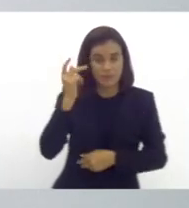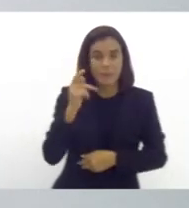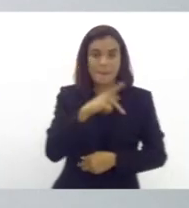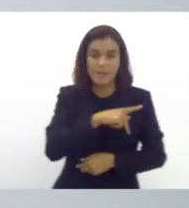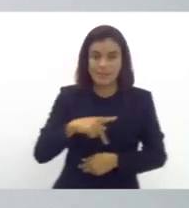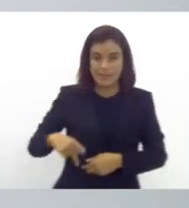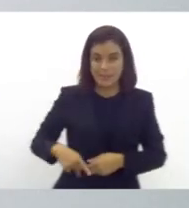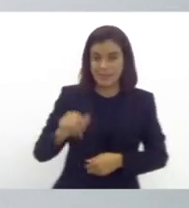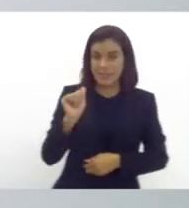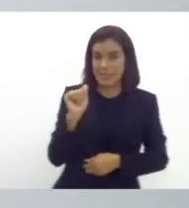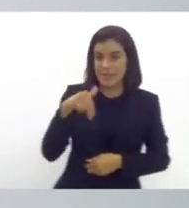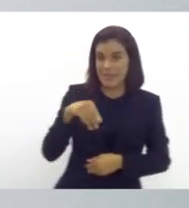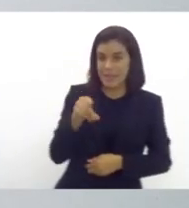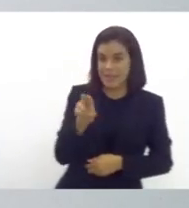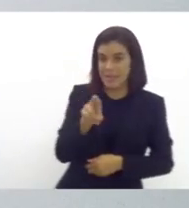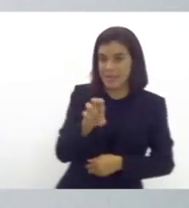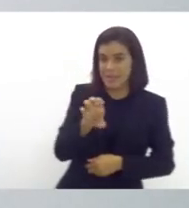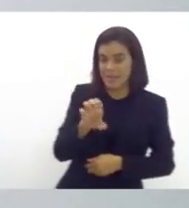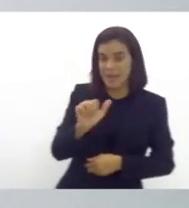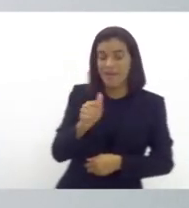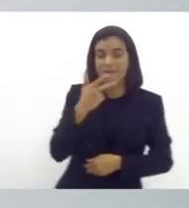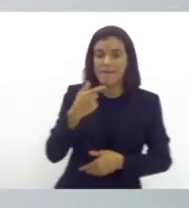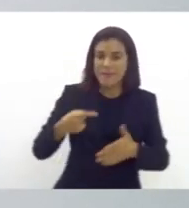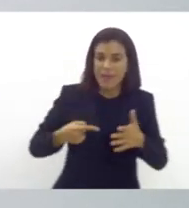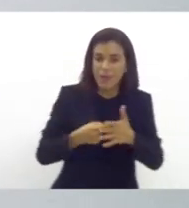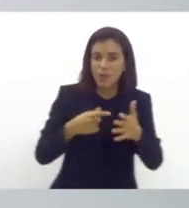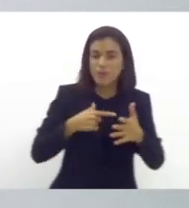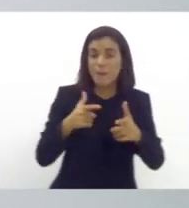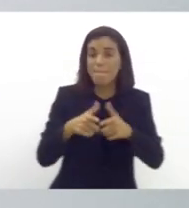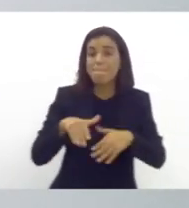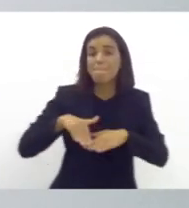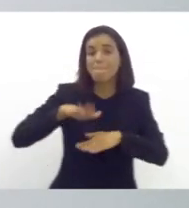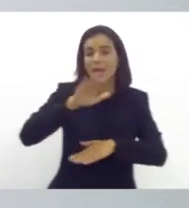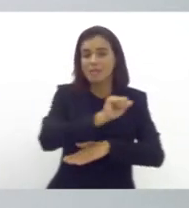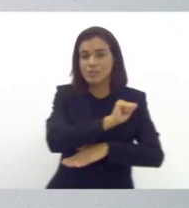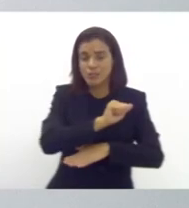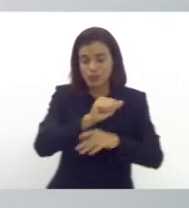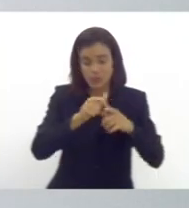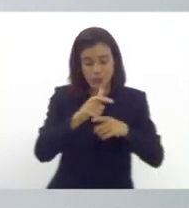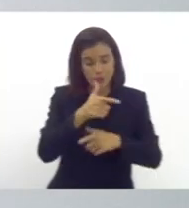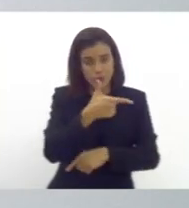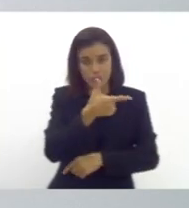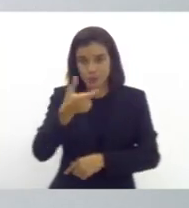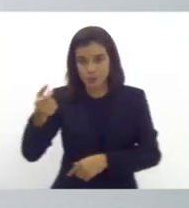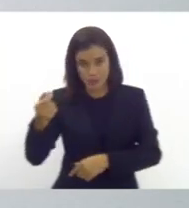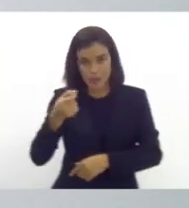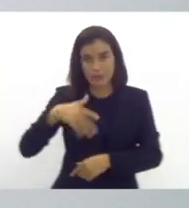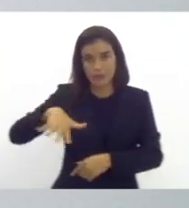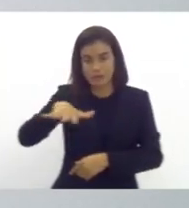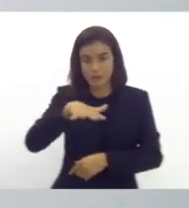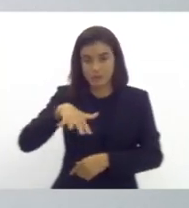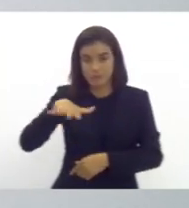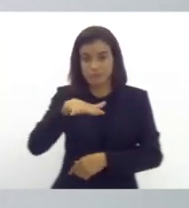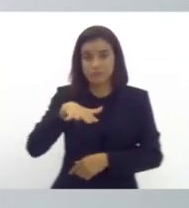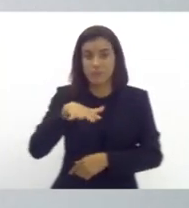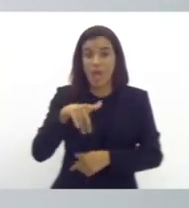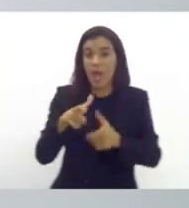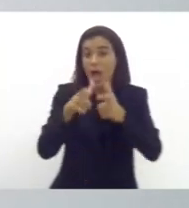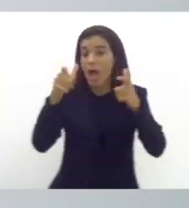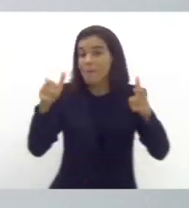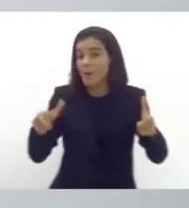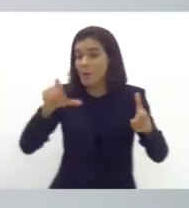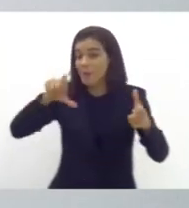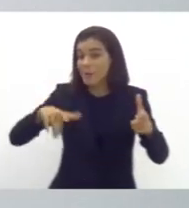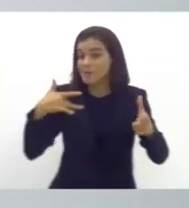Verner disse que as denúncias envolvem mais 200 casos a maioria atingindo plano de autista e